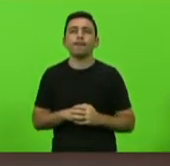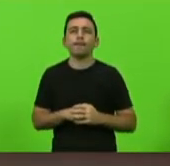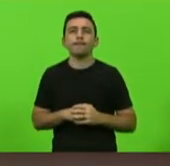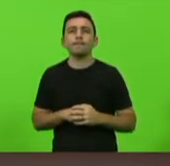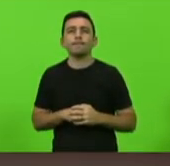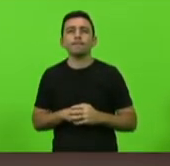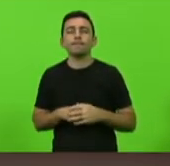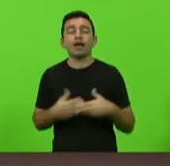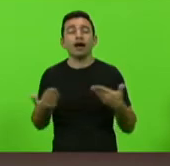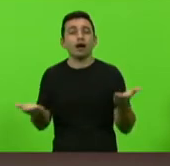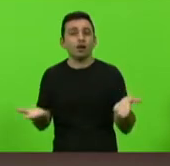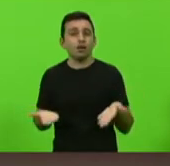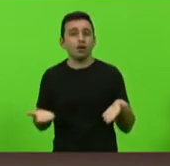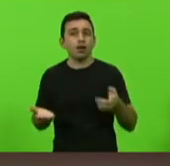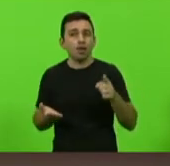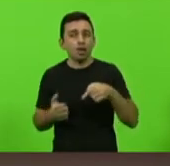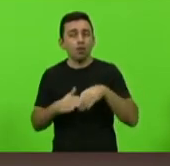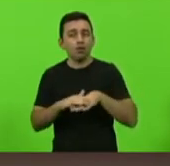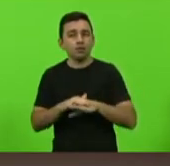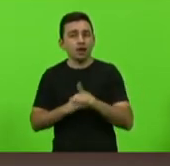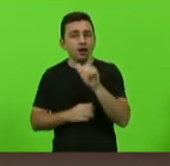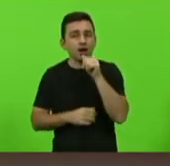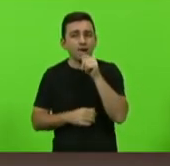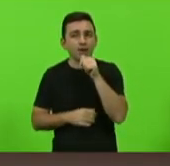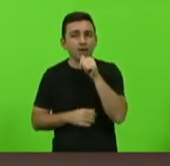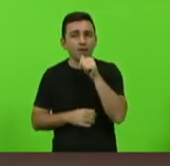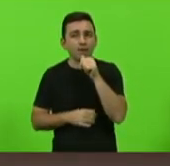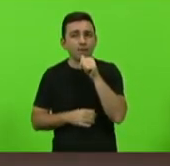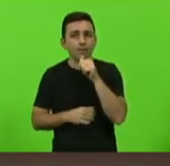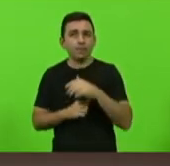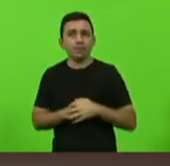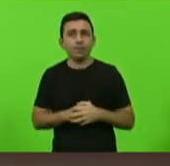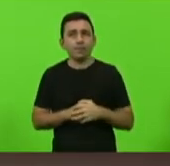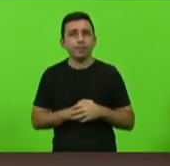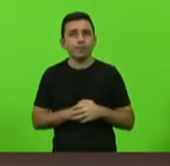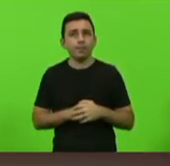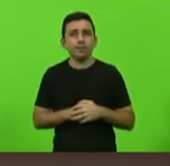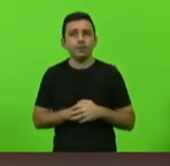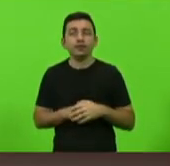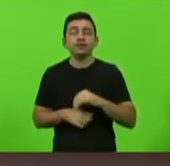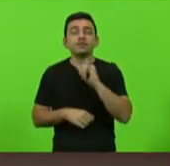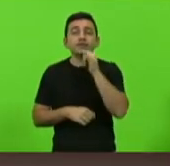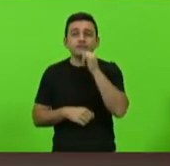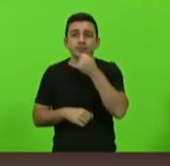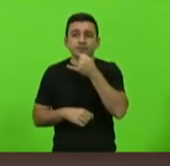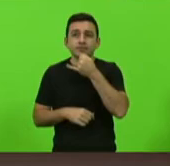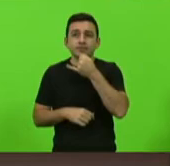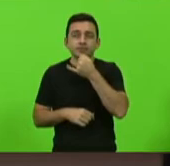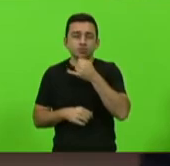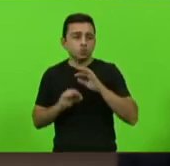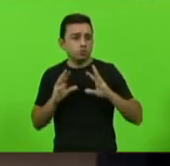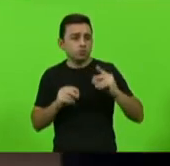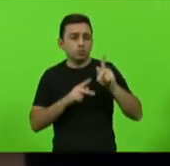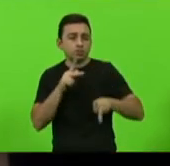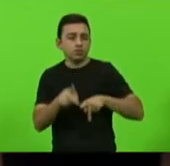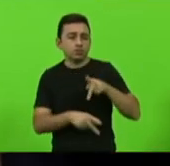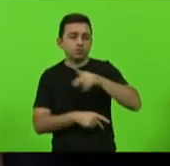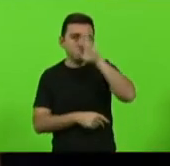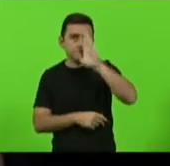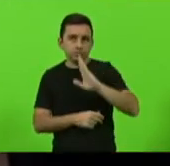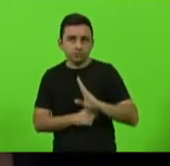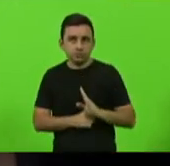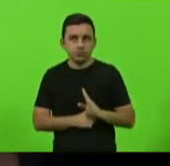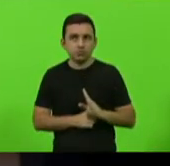nesse caso, de guardar a água. É igual aquela, né, deputado Alba, infelizmente o brasileiro não tem a cultura de